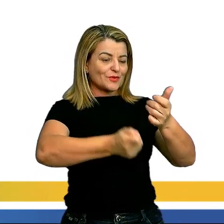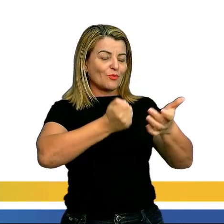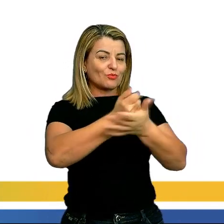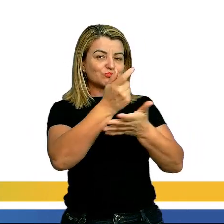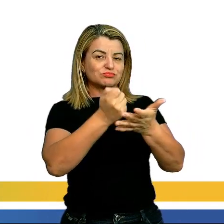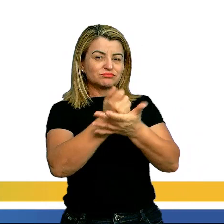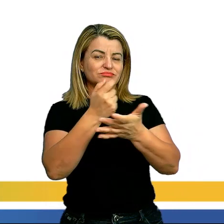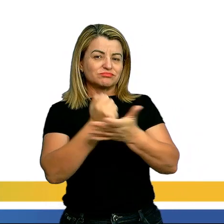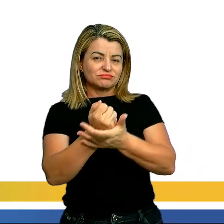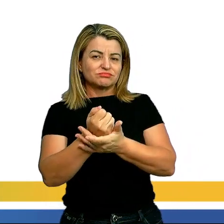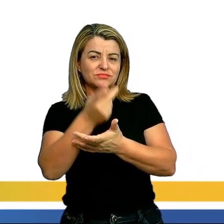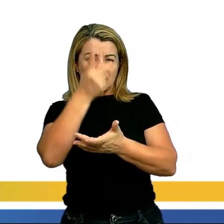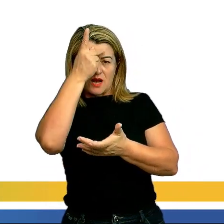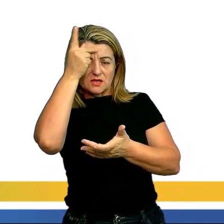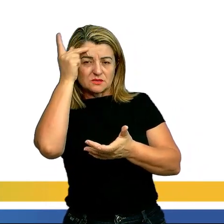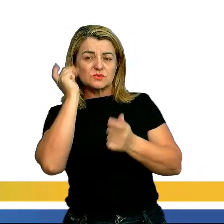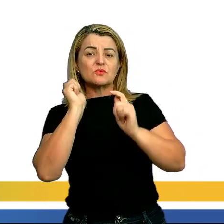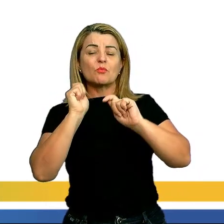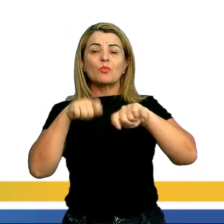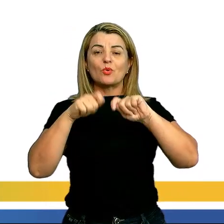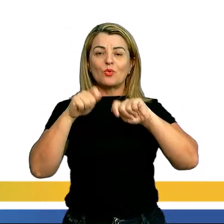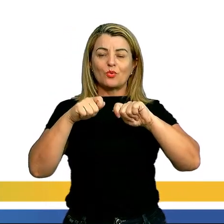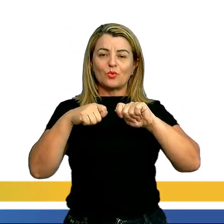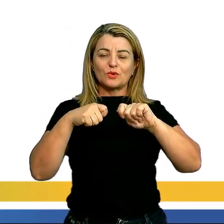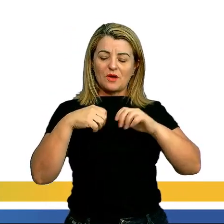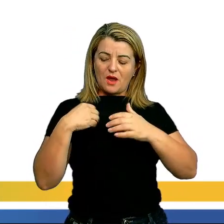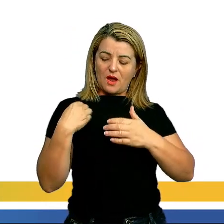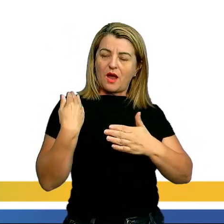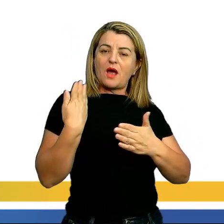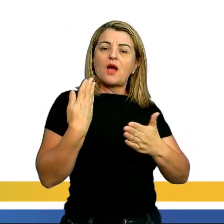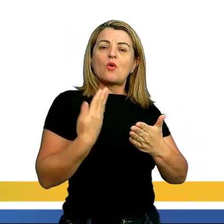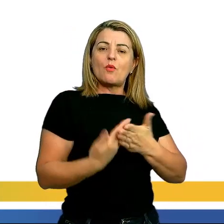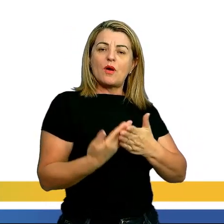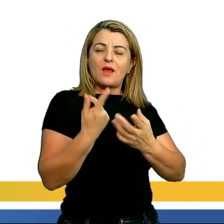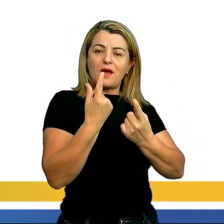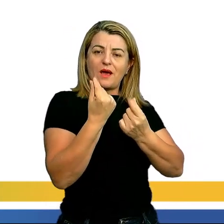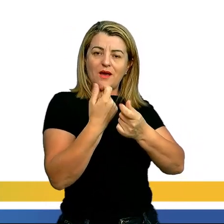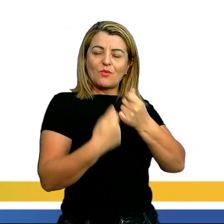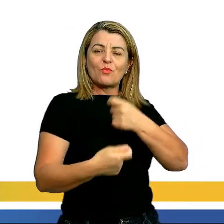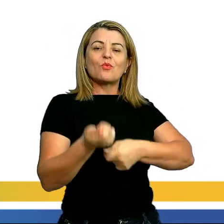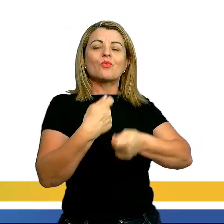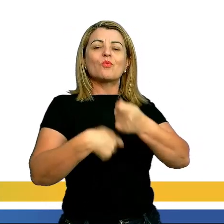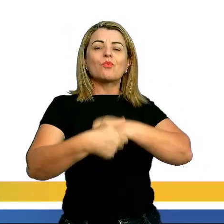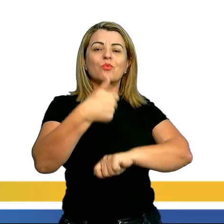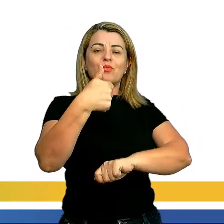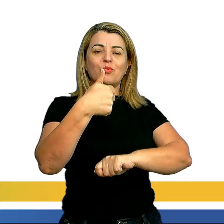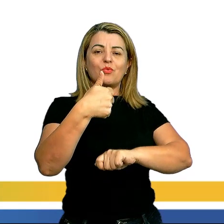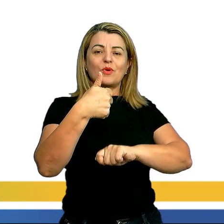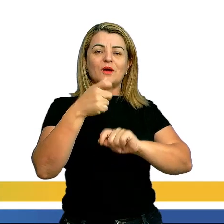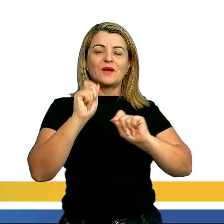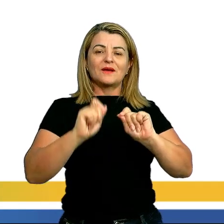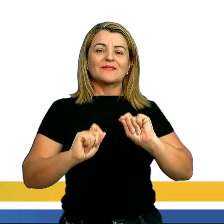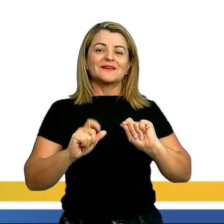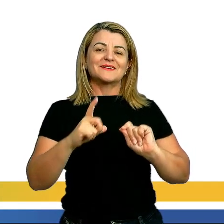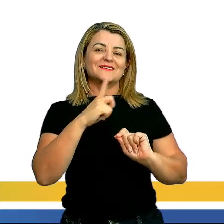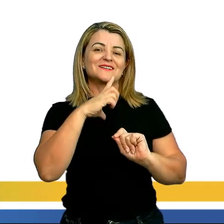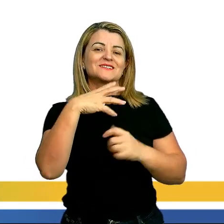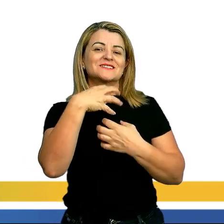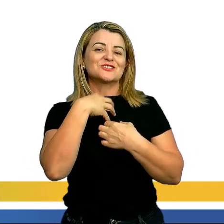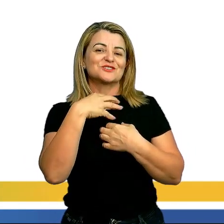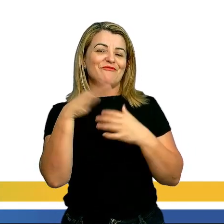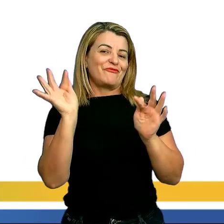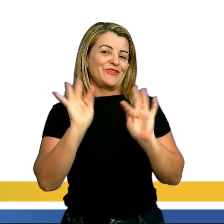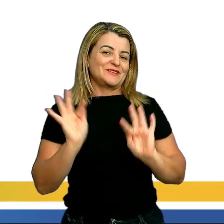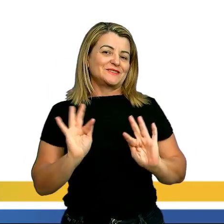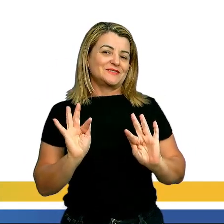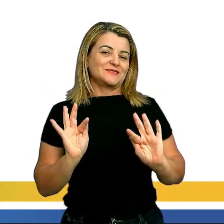consumismo que as pessoas poderiam recuperar-se, que a economia poderia se recuperar e que moraria a felicidade, né?